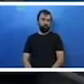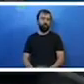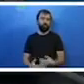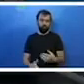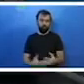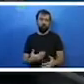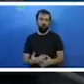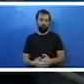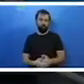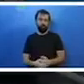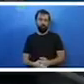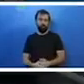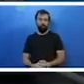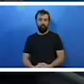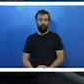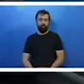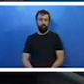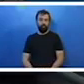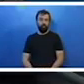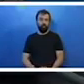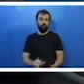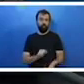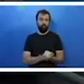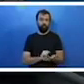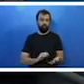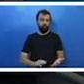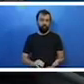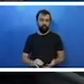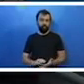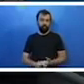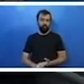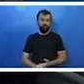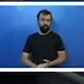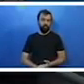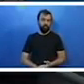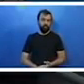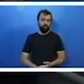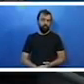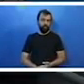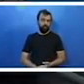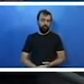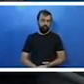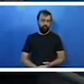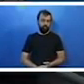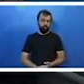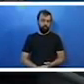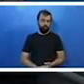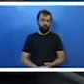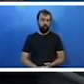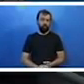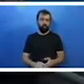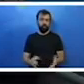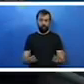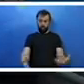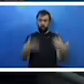Seguindo, pessoal, vamos fazer essa atividade juntos? Quarto ano, para o mundo agora e olha para